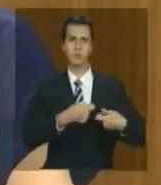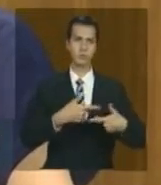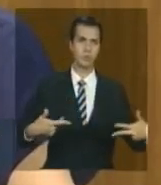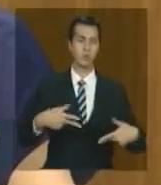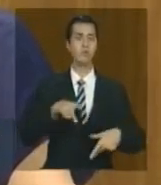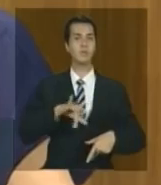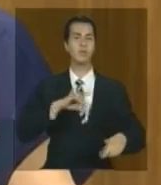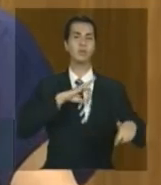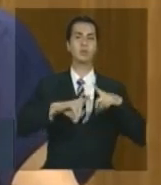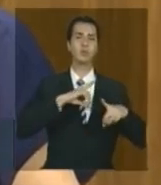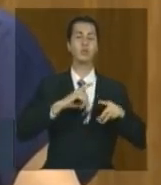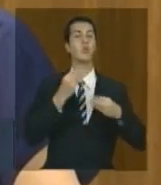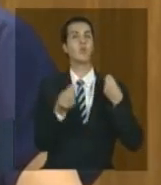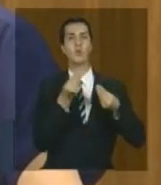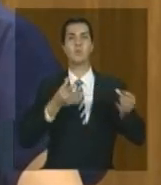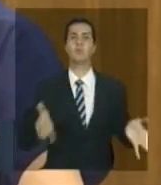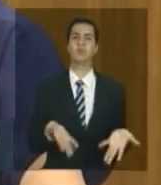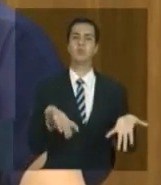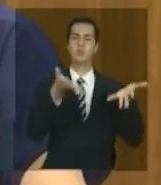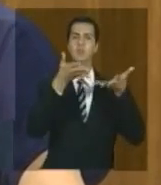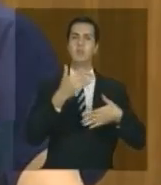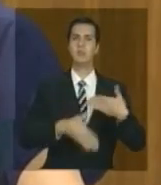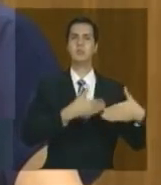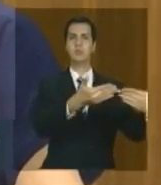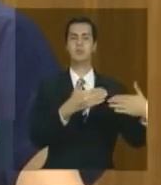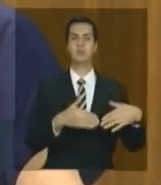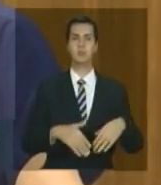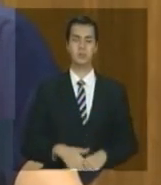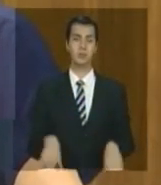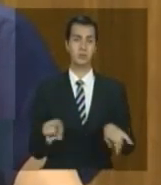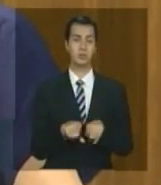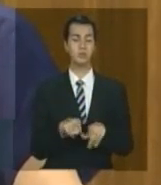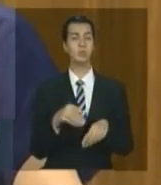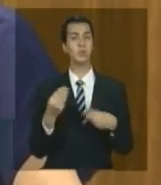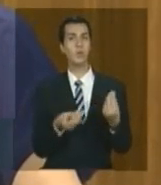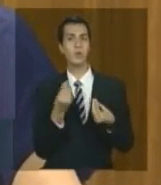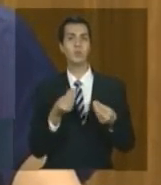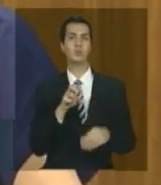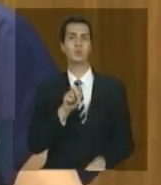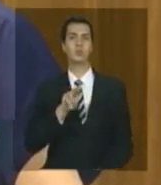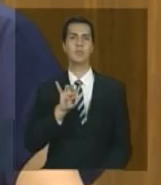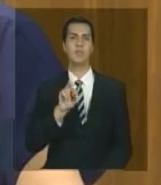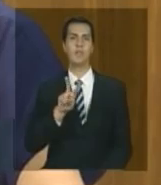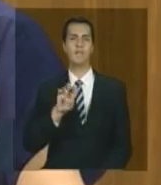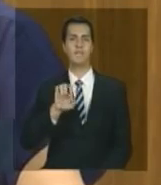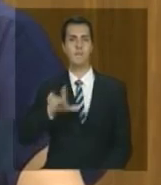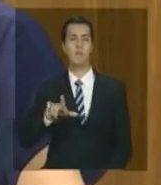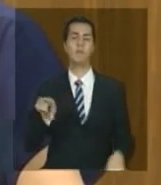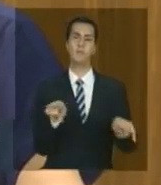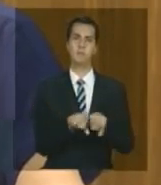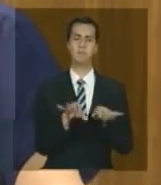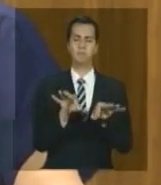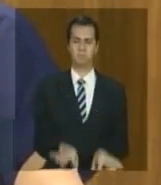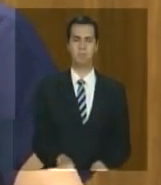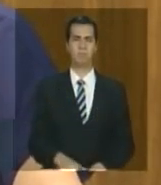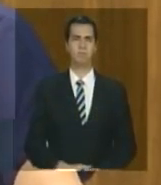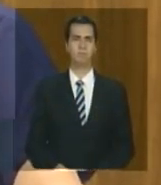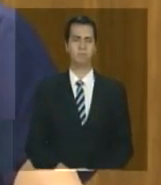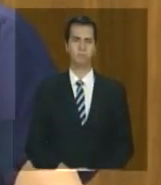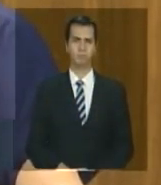discutidas formas de estimular o crescimento de uma forma sustentável e equilibrada.